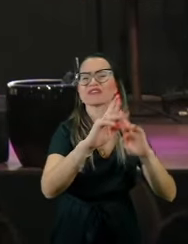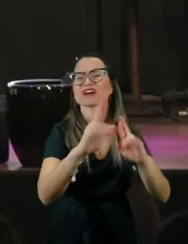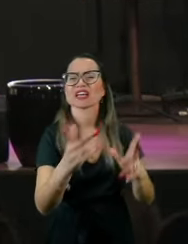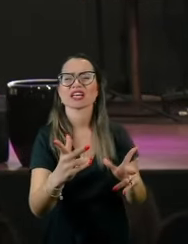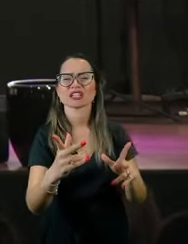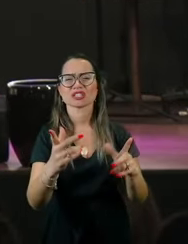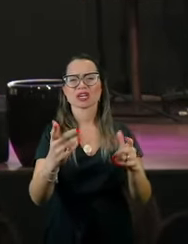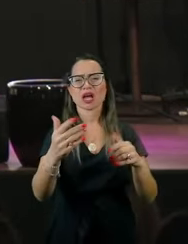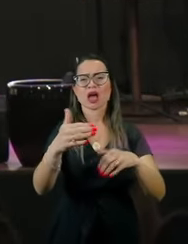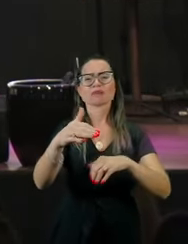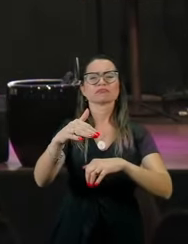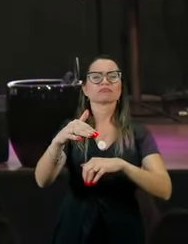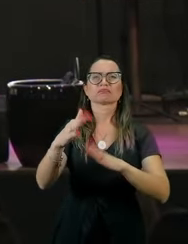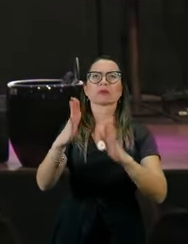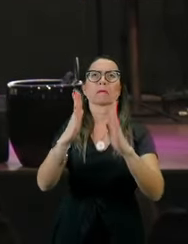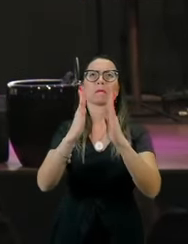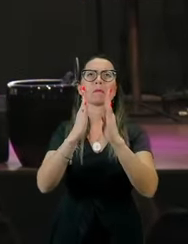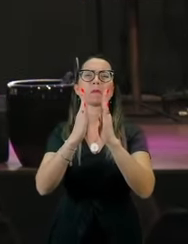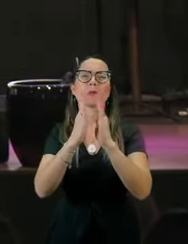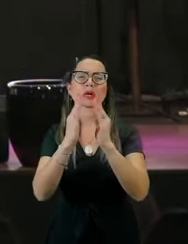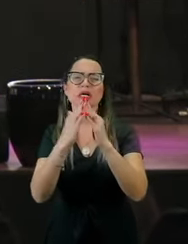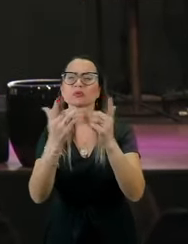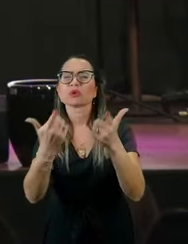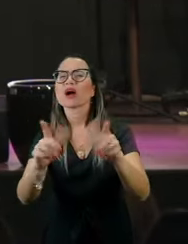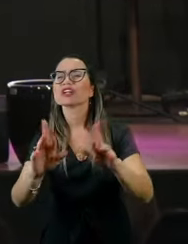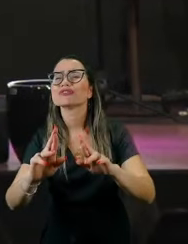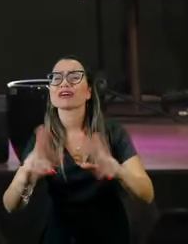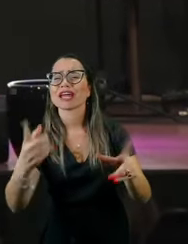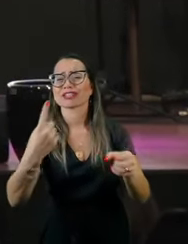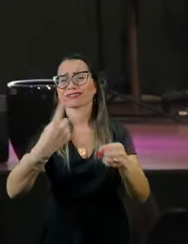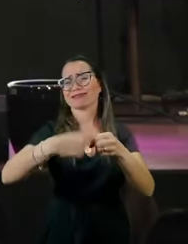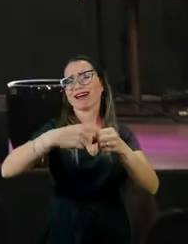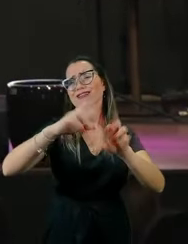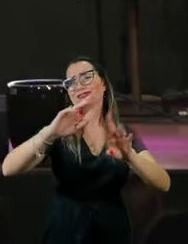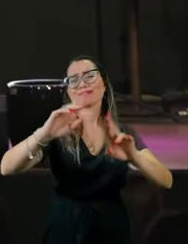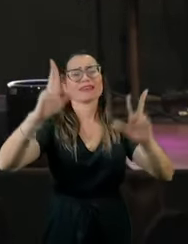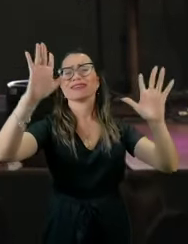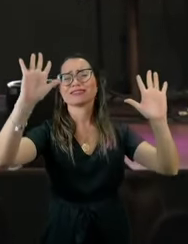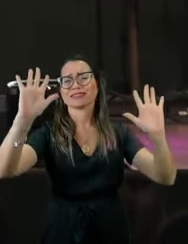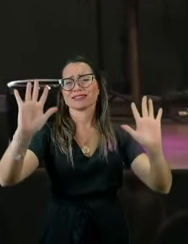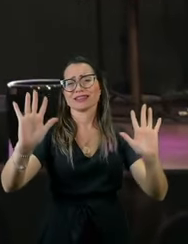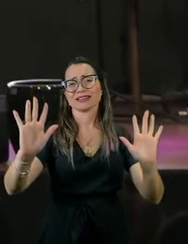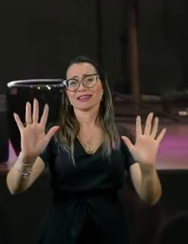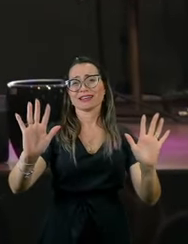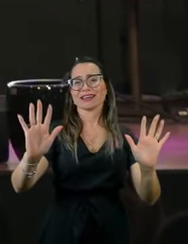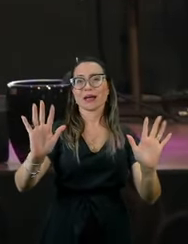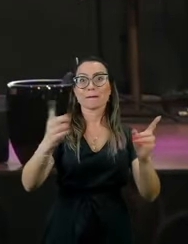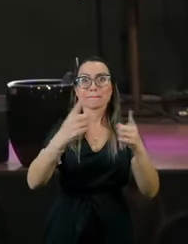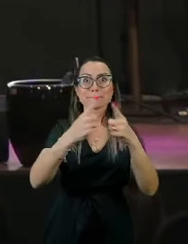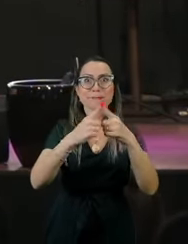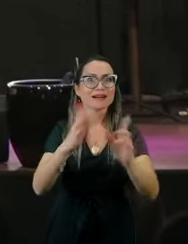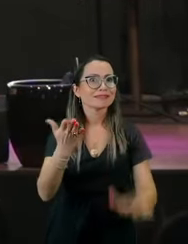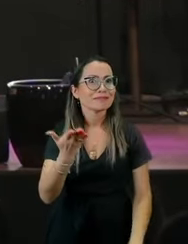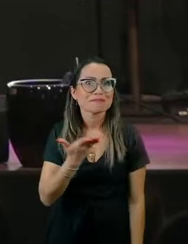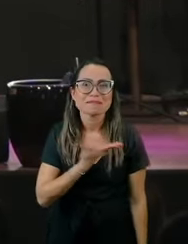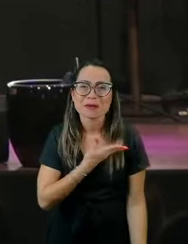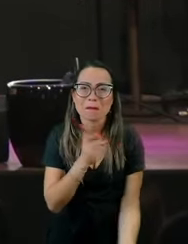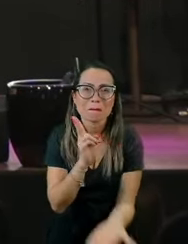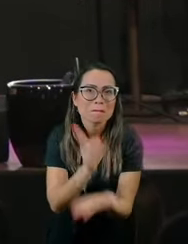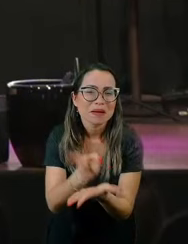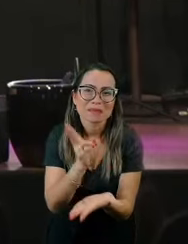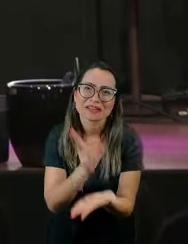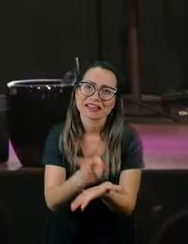porque às vezes, gente, presta atenção, às vezes a gente é amigo pela circunstância. Não porque aquela